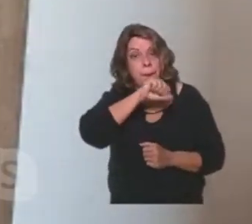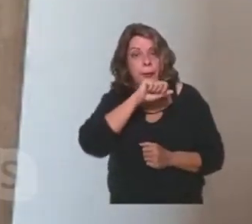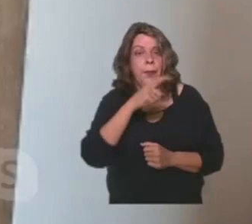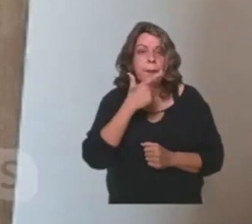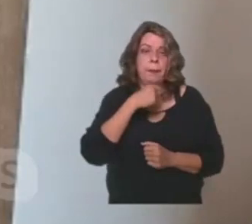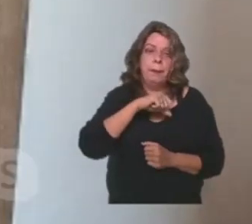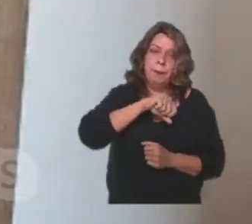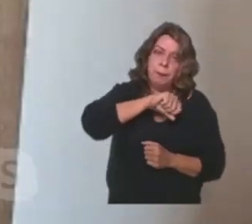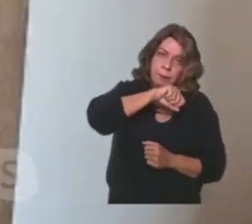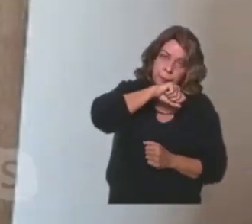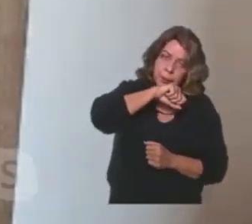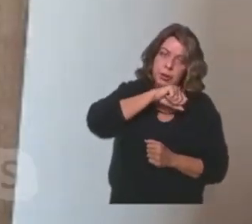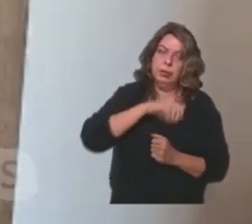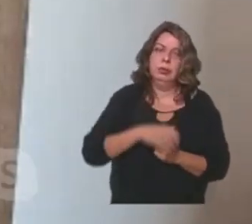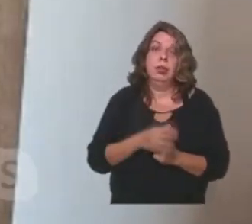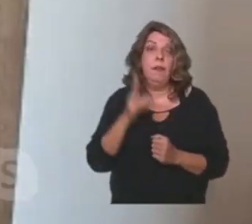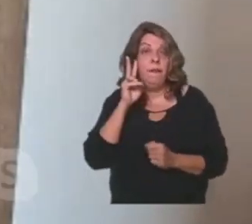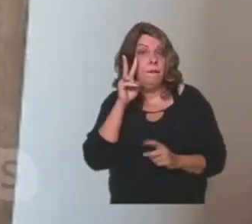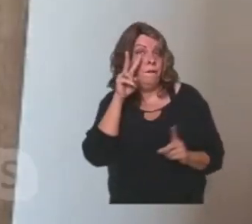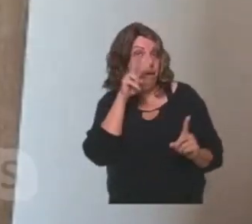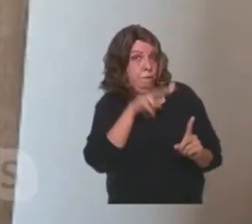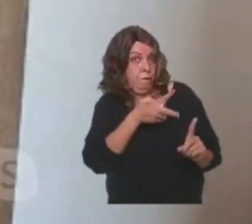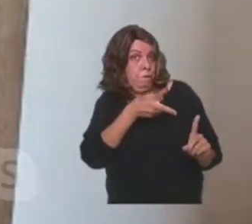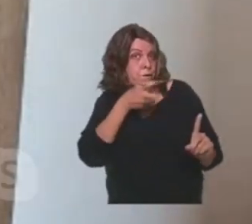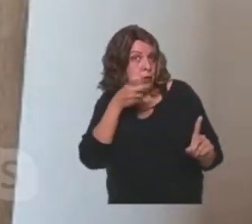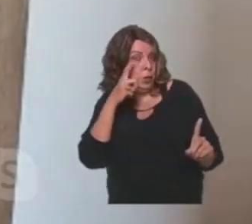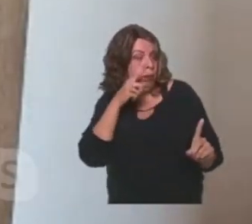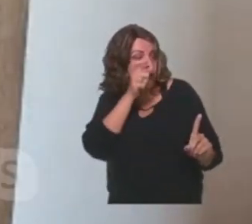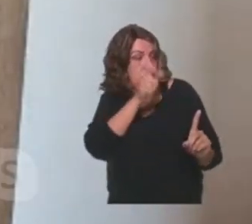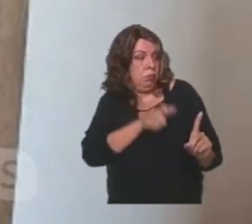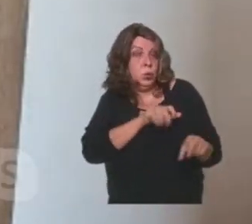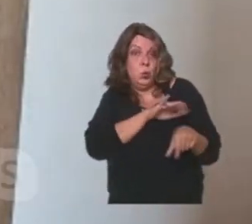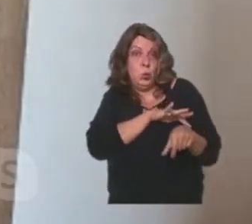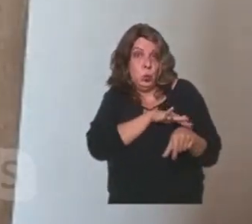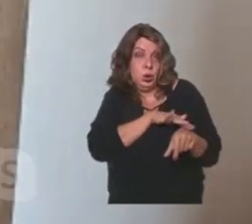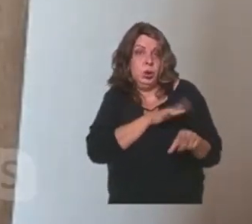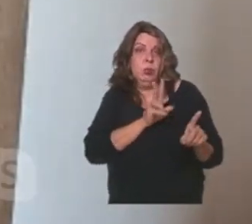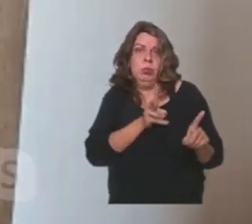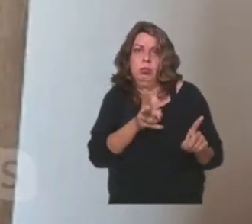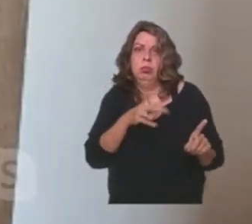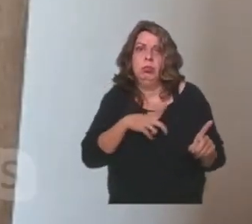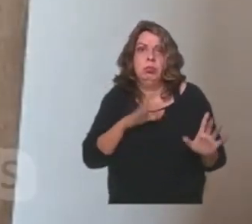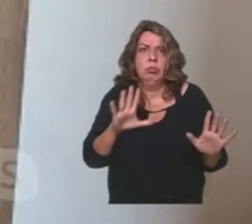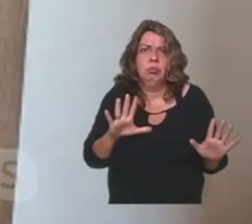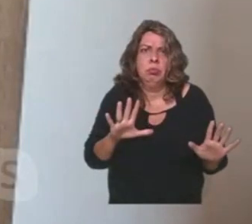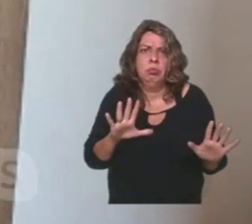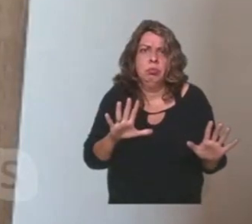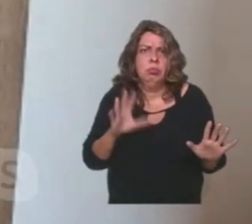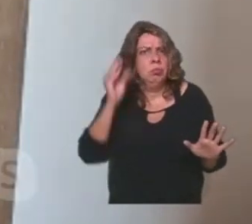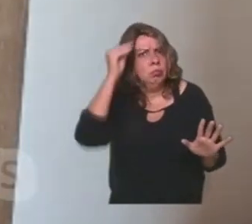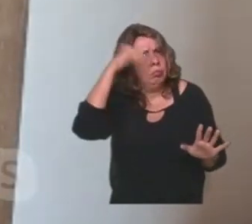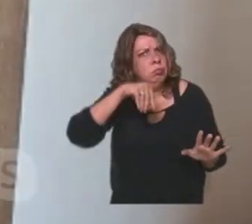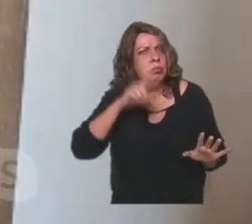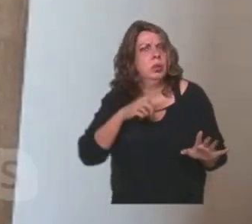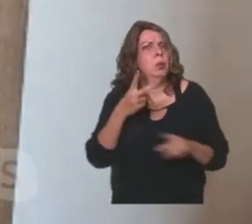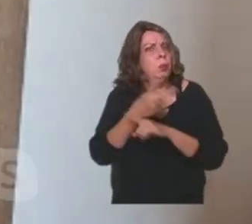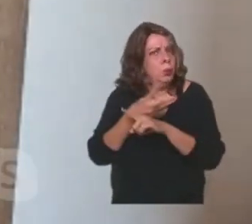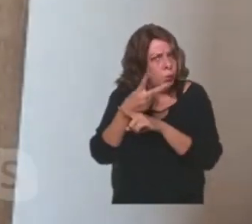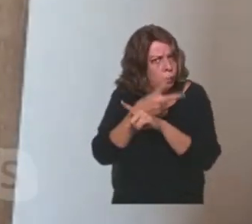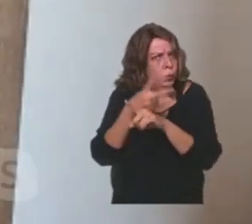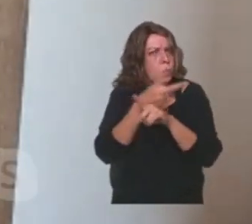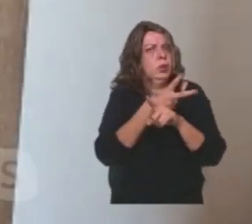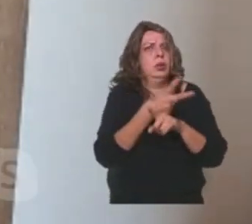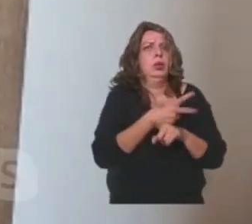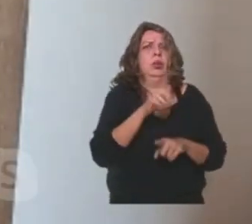paizinho, buscou, viu algum sintoma persistente no seu filho, não hesite, nos procure, procure o GAC,